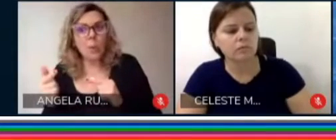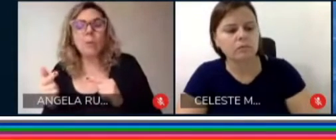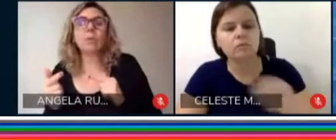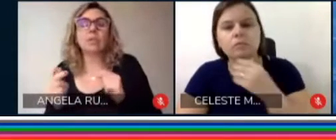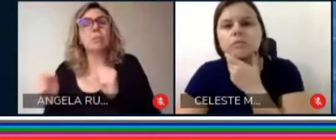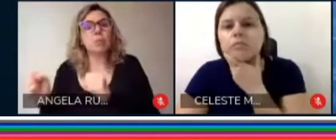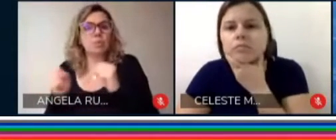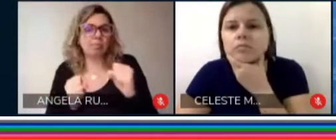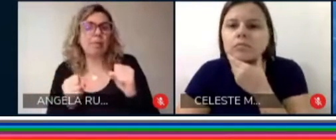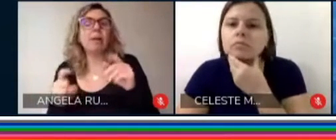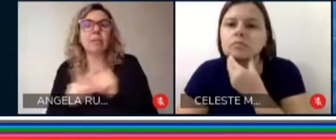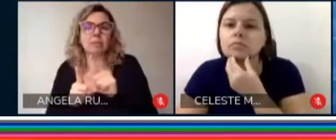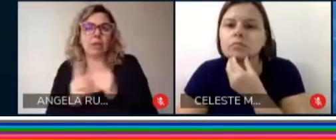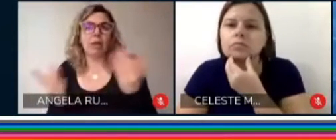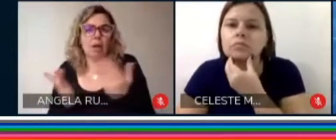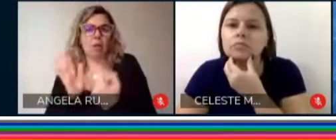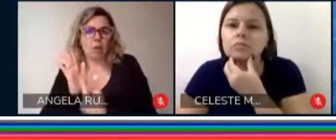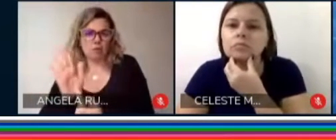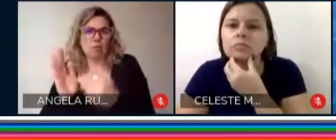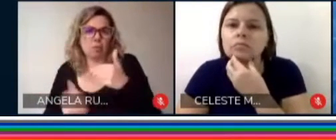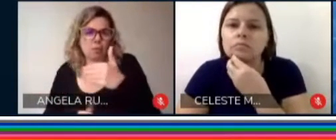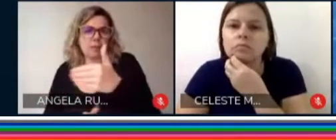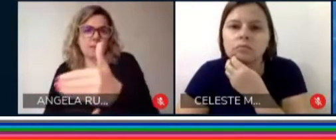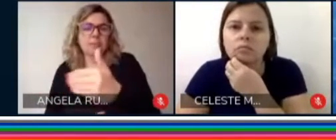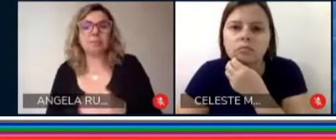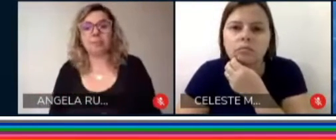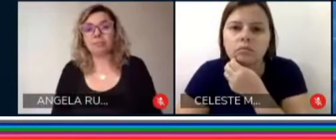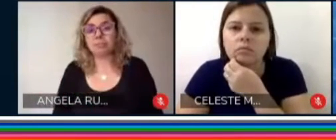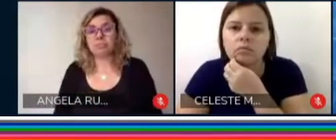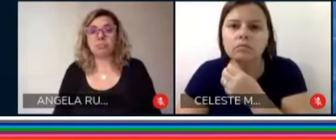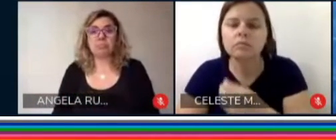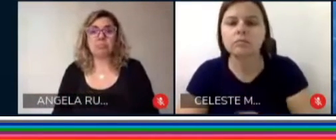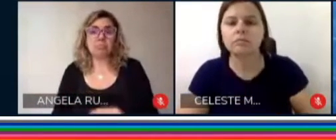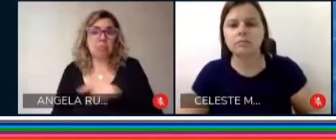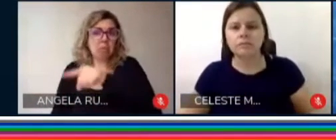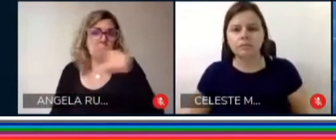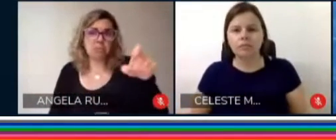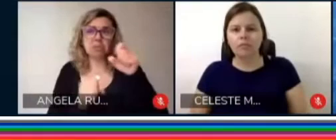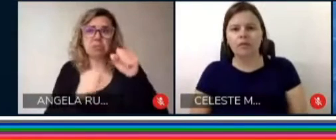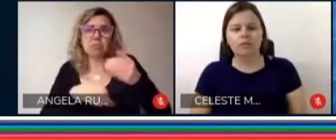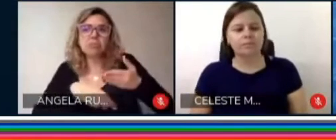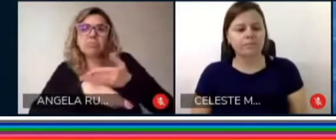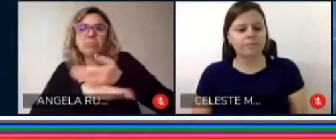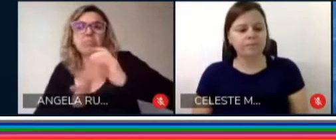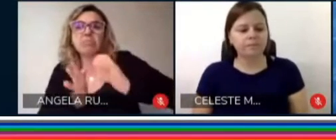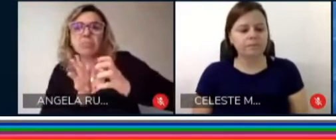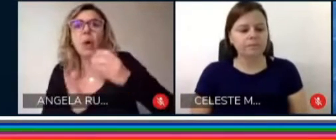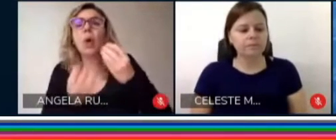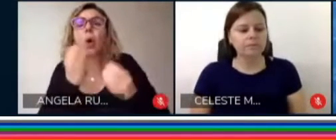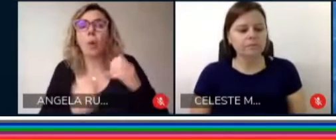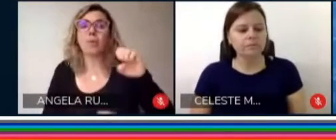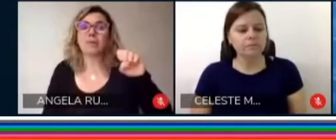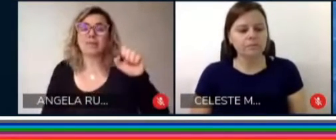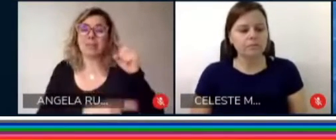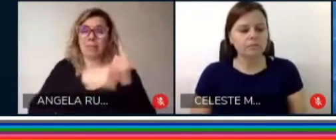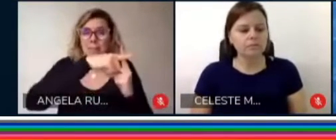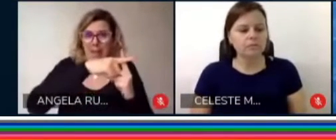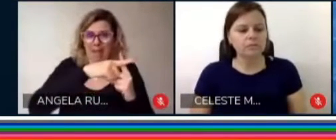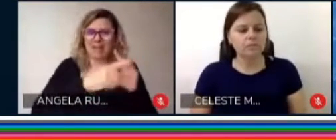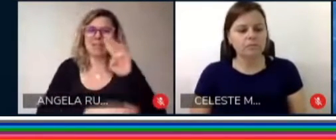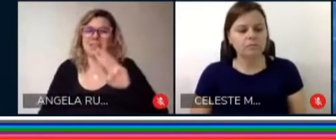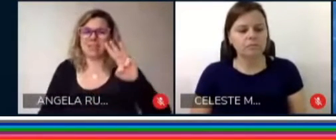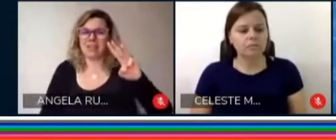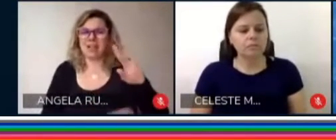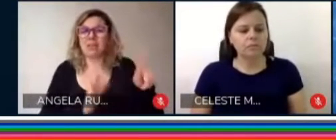outras possibilidades que eu vou mostrar adiante. Vocês podem acessar essas bases de dados via Sabe Mais, né? Pelo site